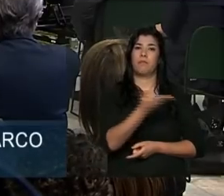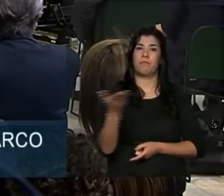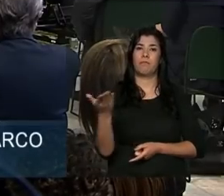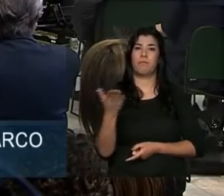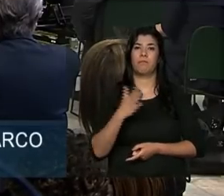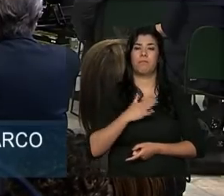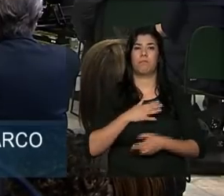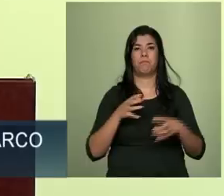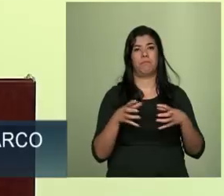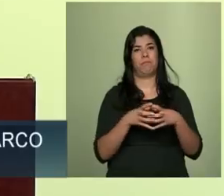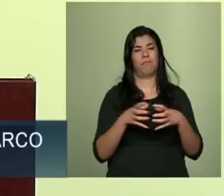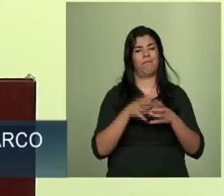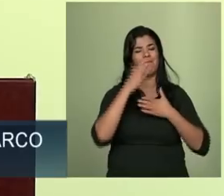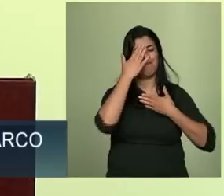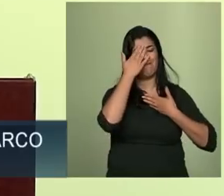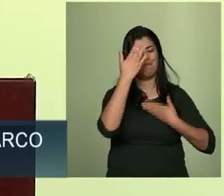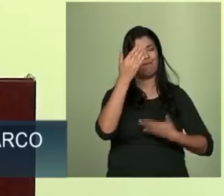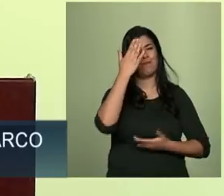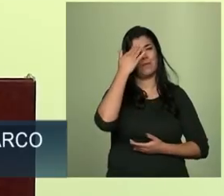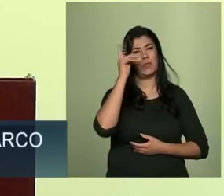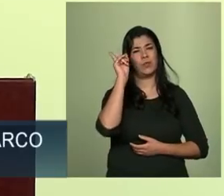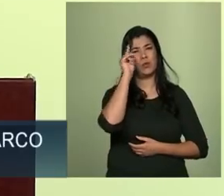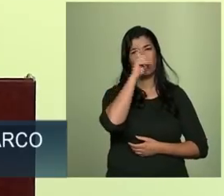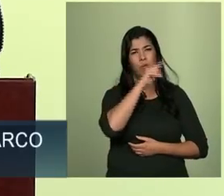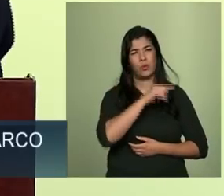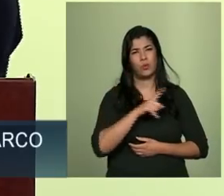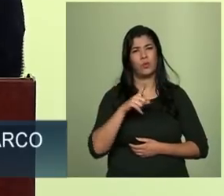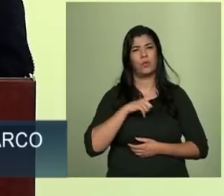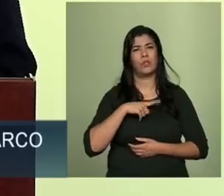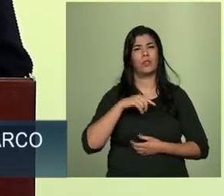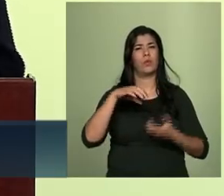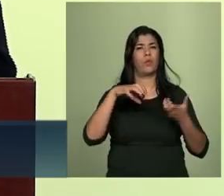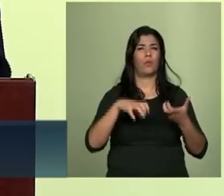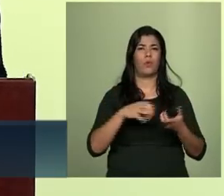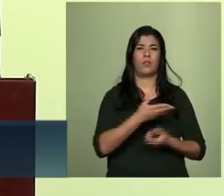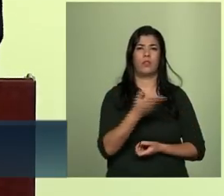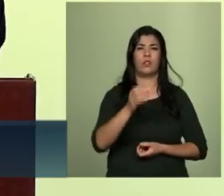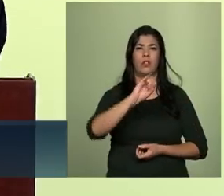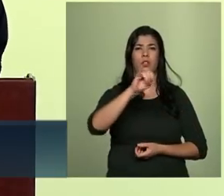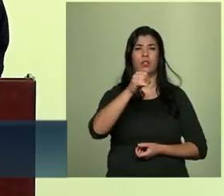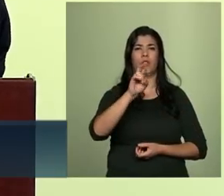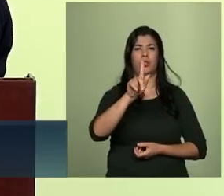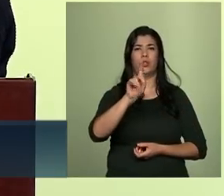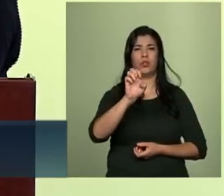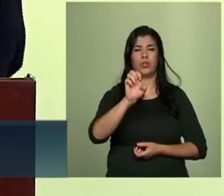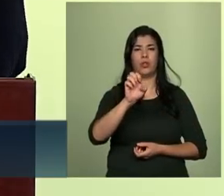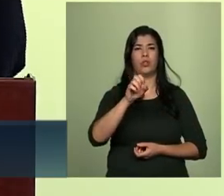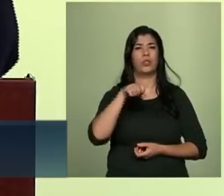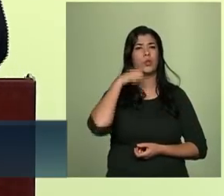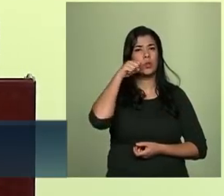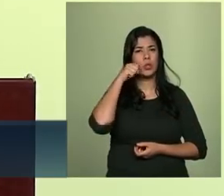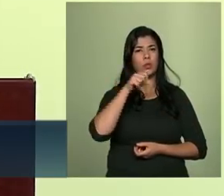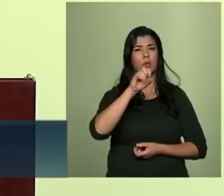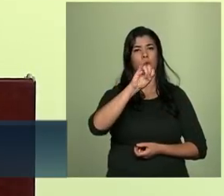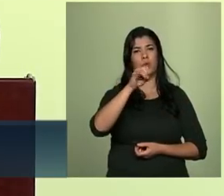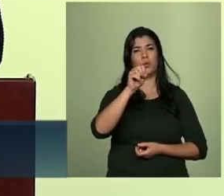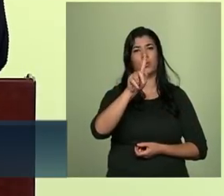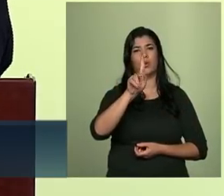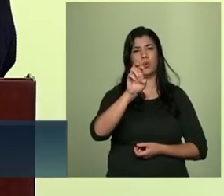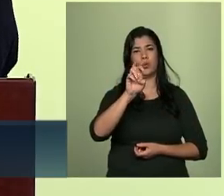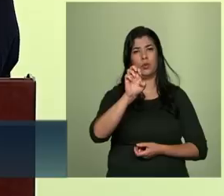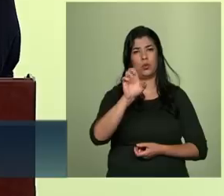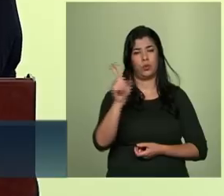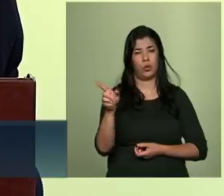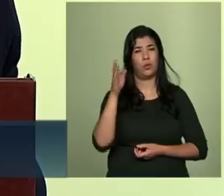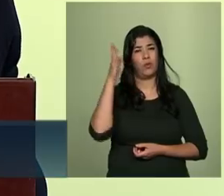tá? Foram dias muito sofridos em alguns momentos, ao Congresso, não sei se o Jorge Viana está aí, senador Jorge, Jorge está lá, você foi no